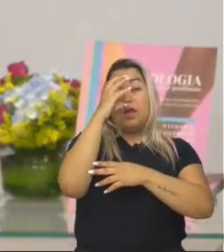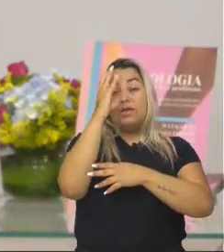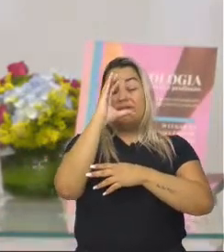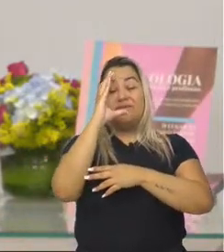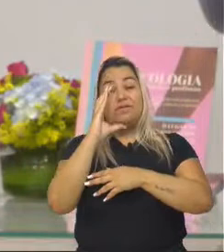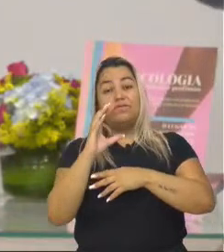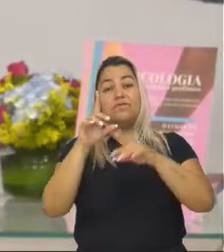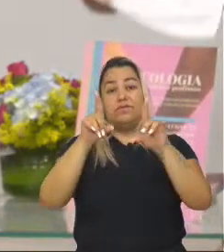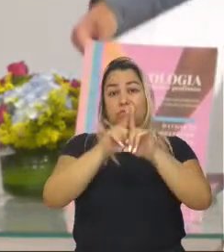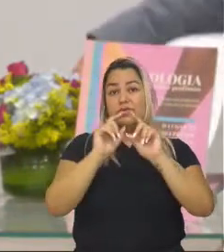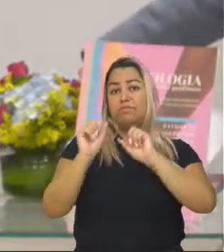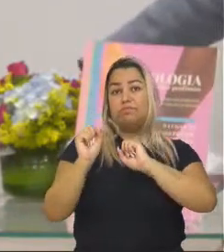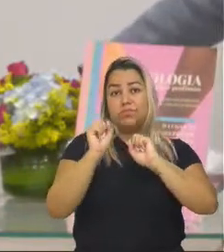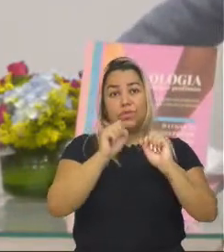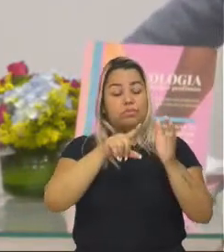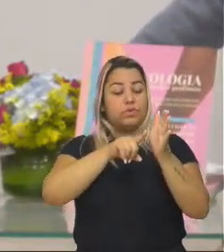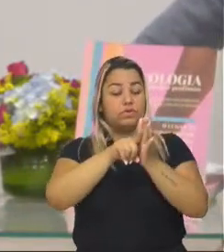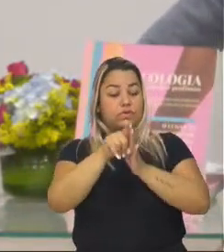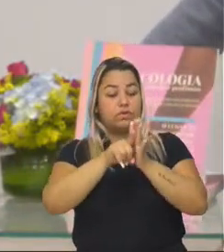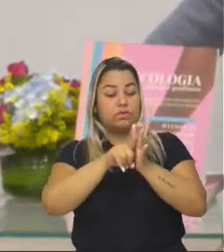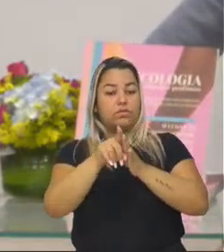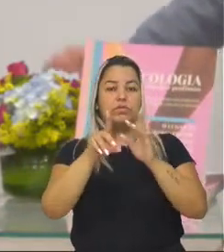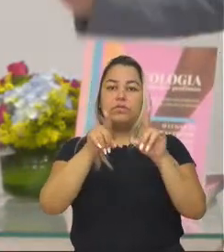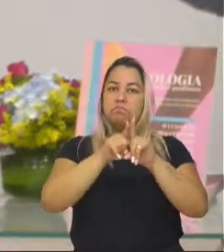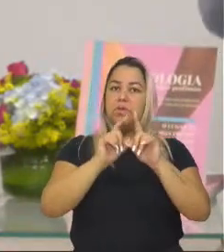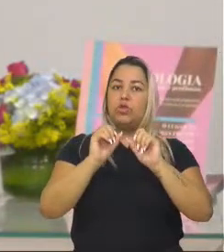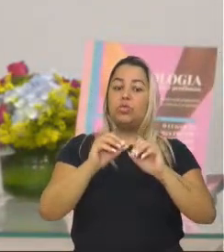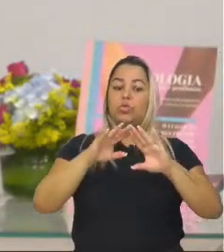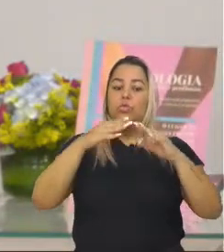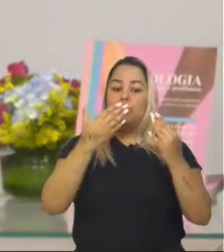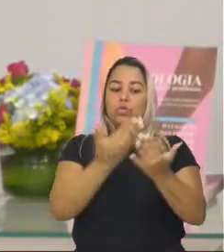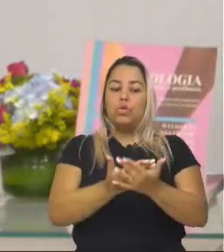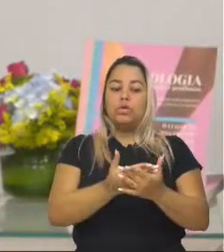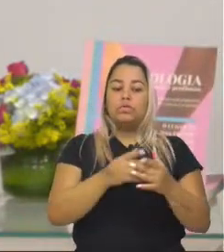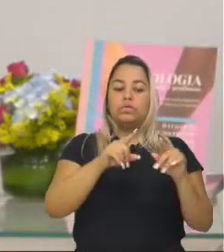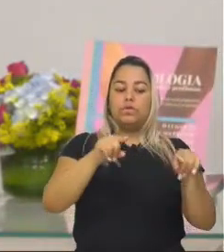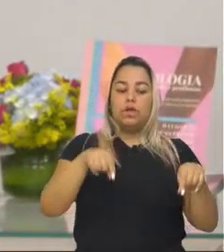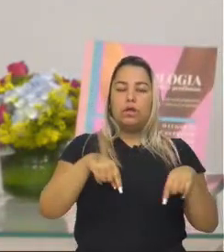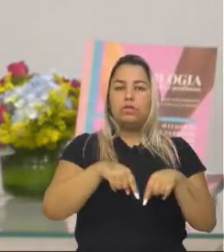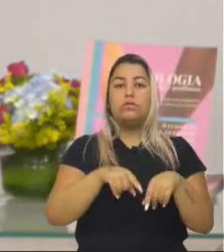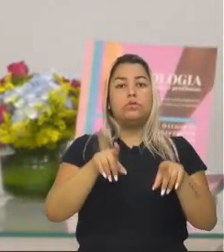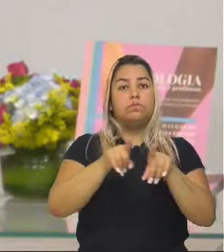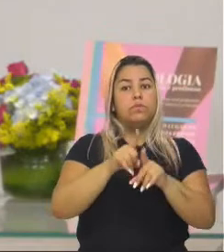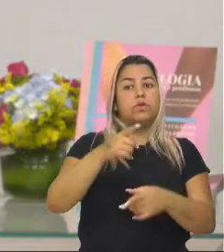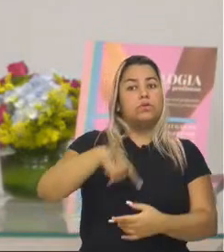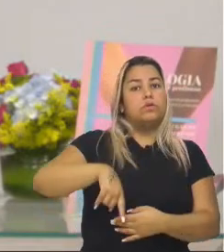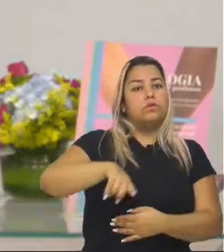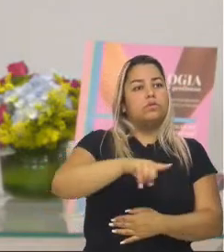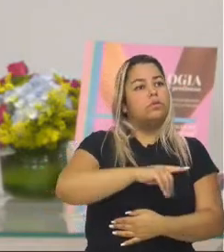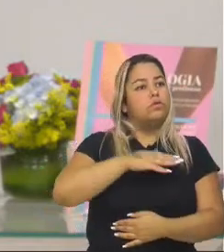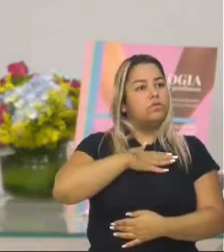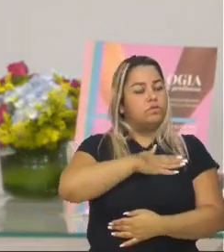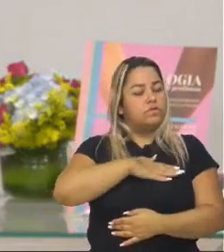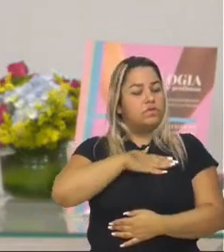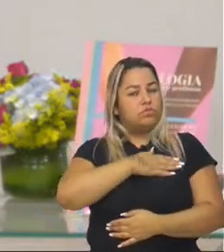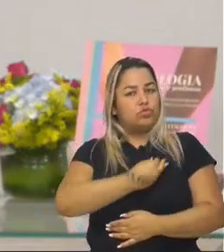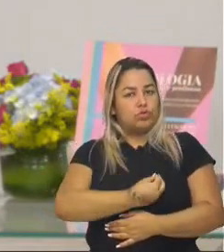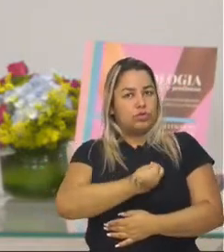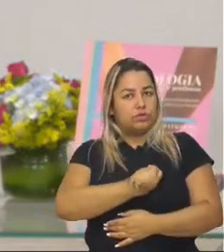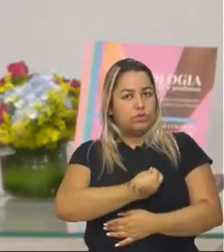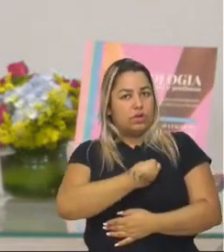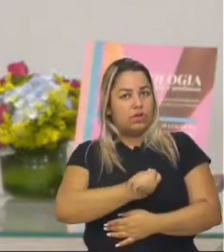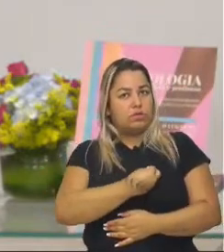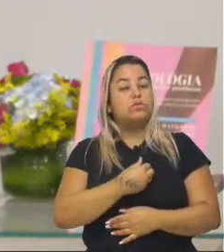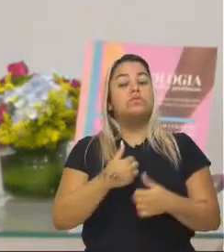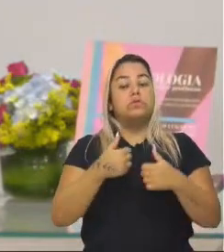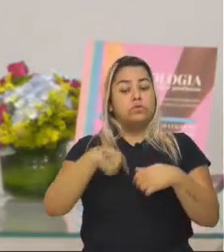outras pesquisas, mas também a formação, a discussão em sala de aula, porque é lá que nós também gostamos de estar. Não gostaríamos,